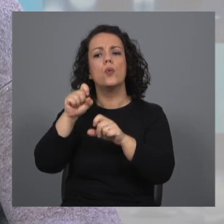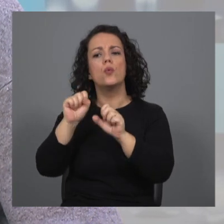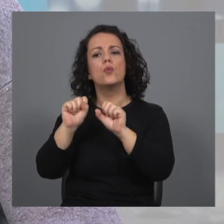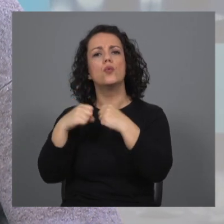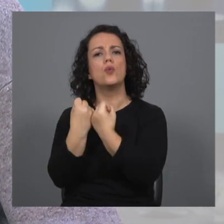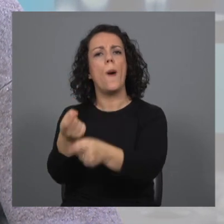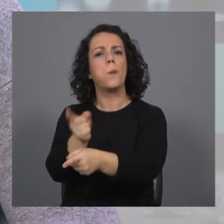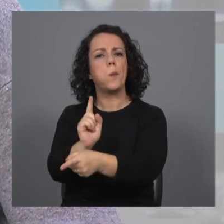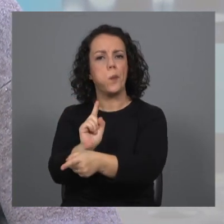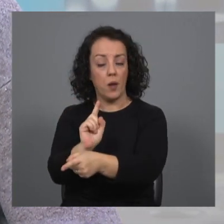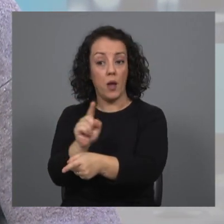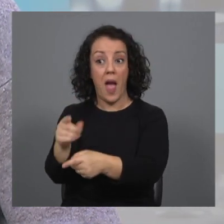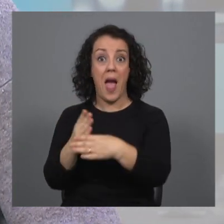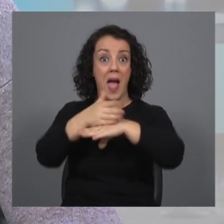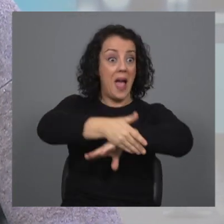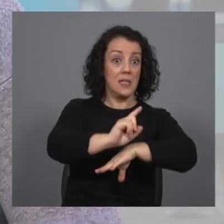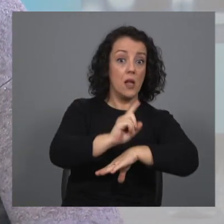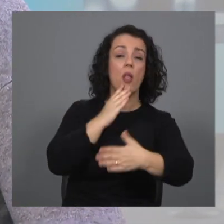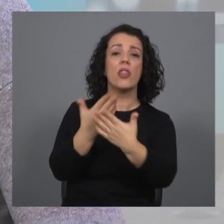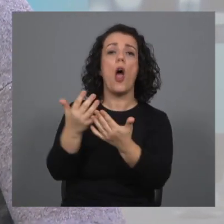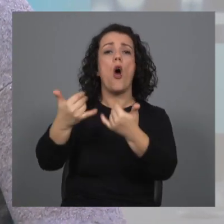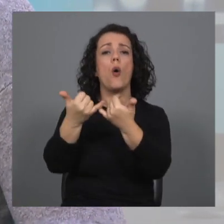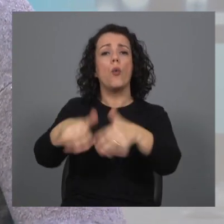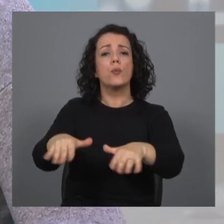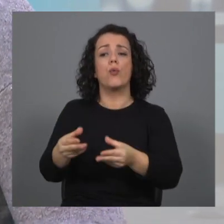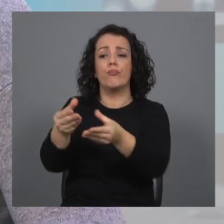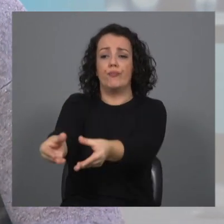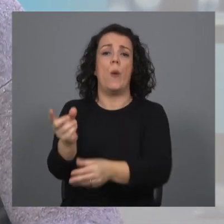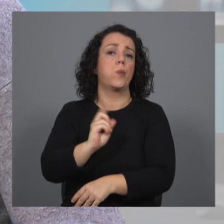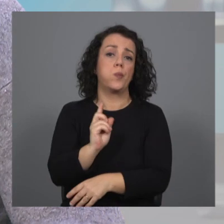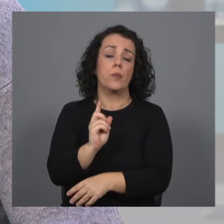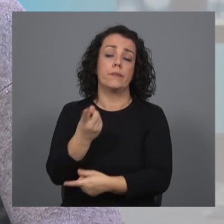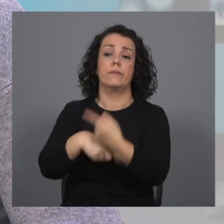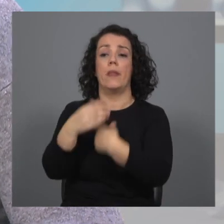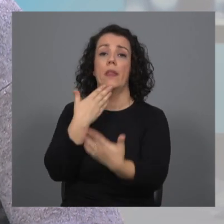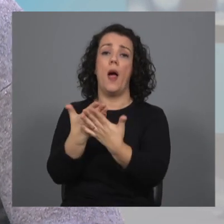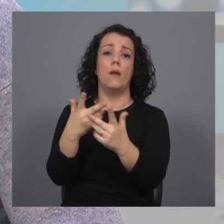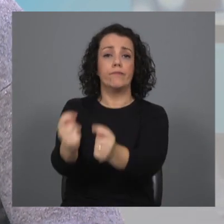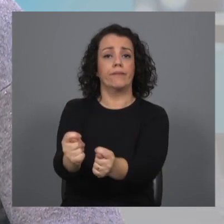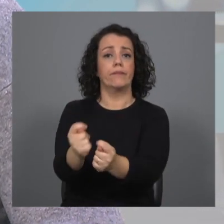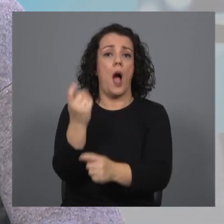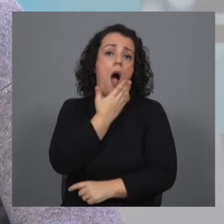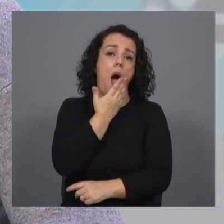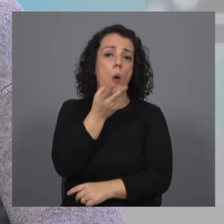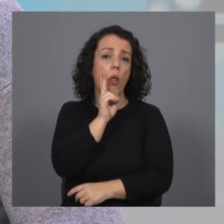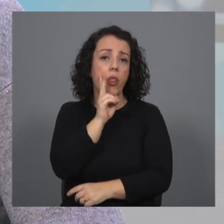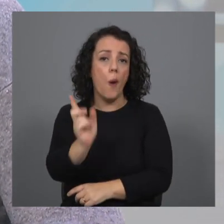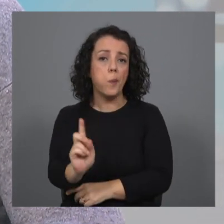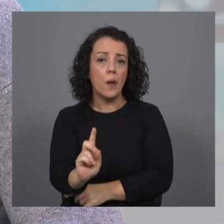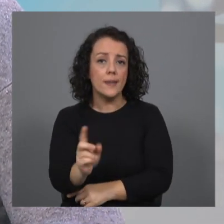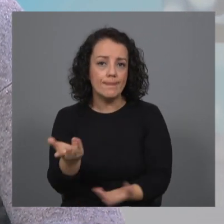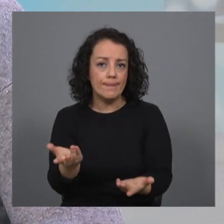tendo acesso a esse escalão, não têm direito a computador. E, portanto, não têm direito a computador, ficam privadas de assistir às aulas. E, portanto, temos, de